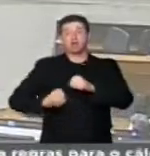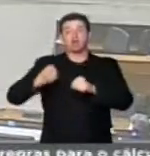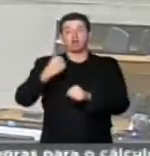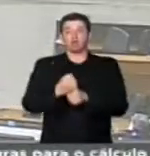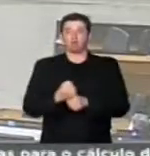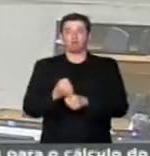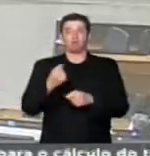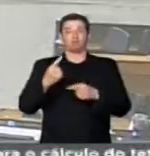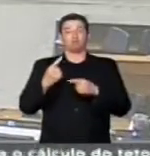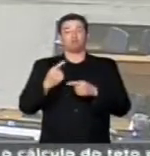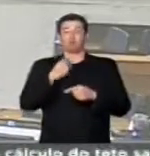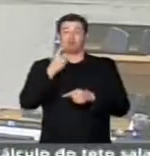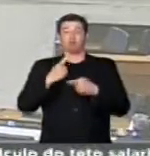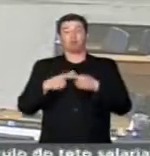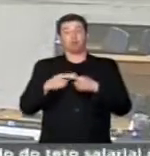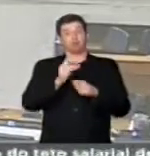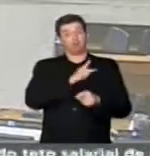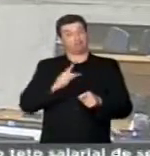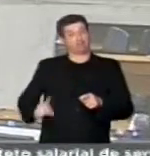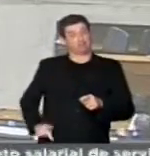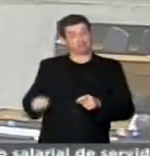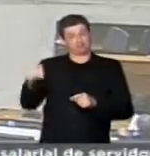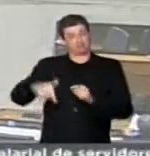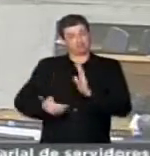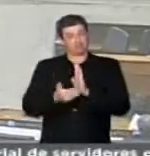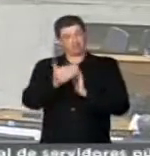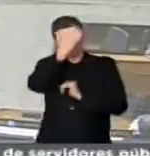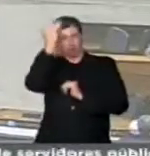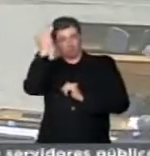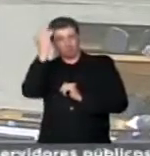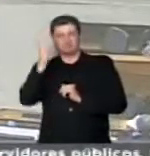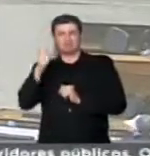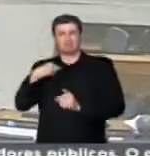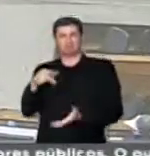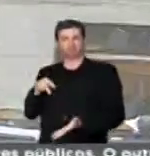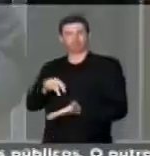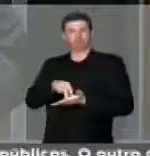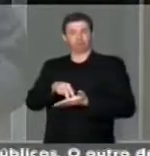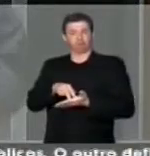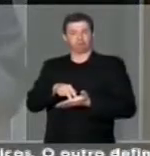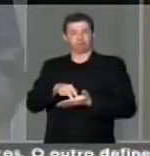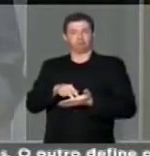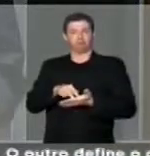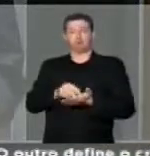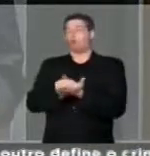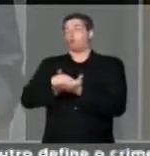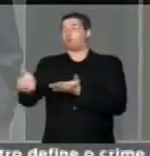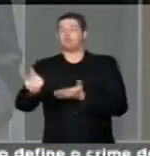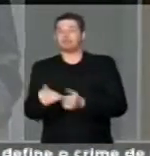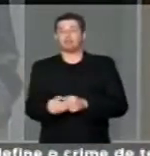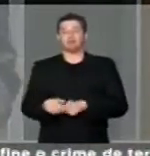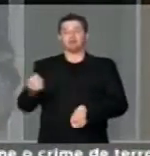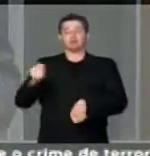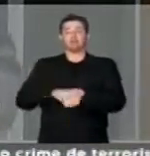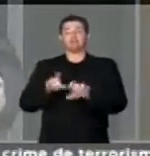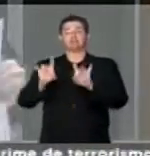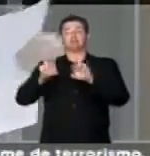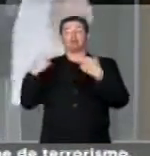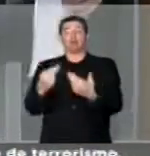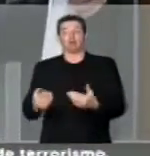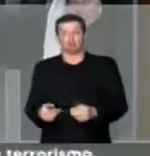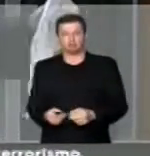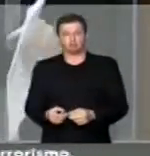porque o presidente da casa, Eduardo Cunha, toda vez que eu estava no grande expediente, ele convocava a sessão extraordinária.